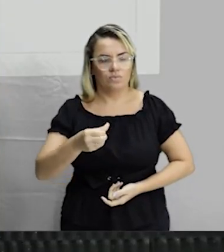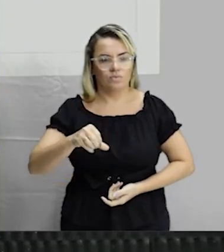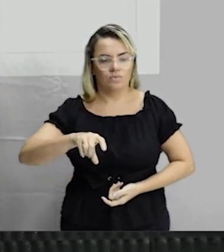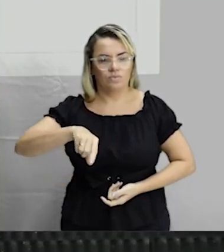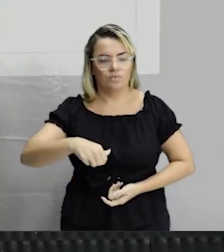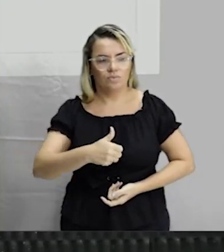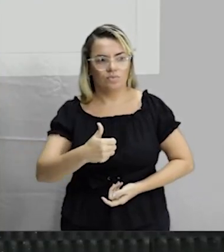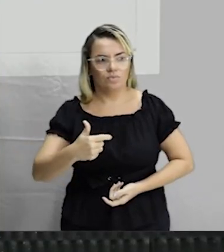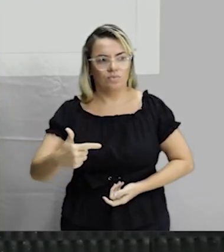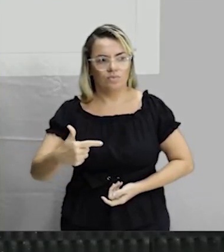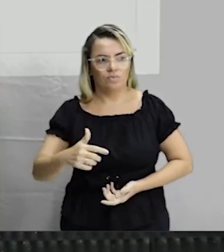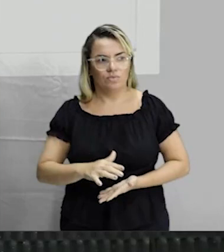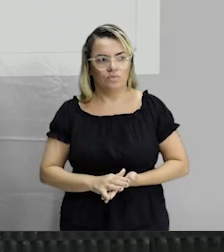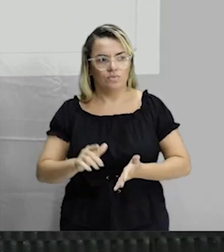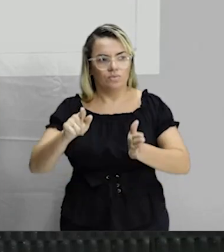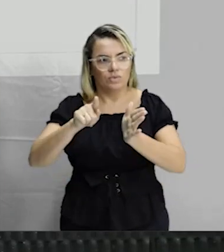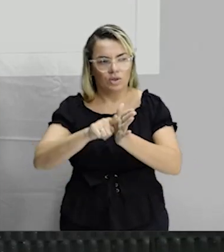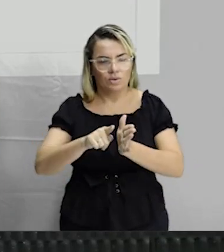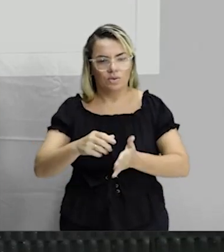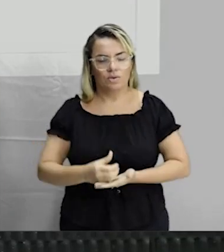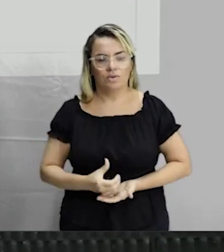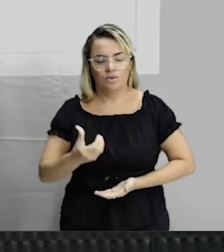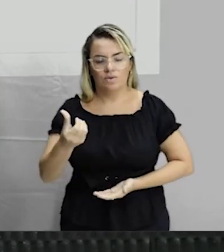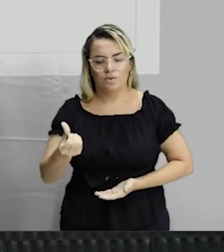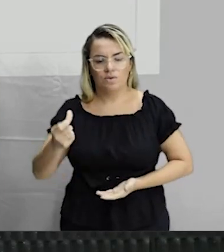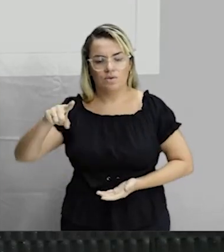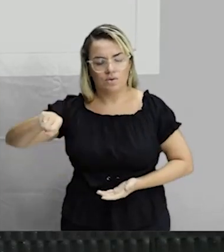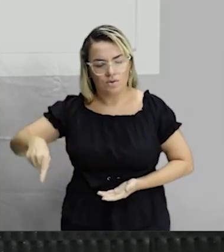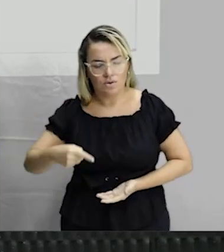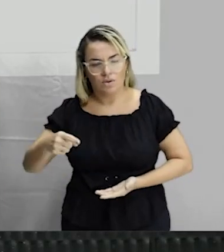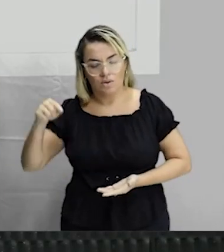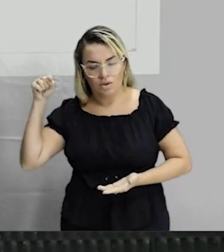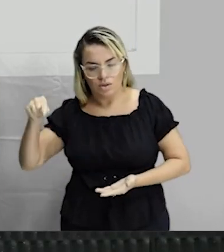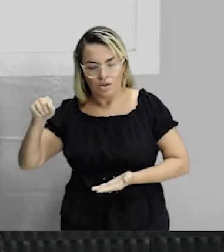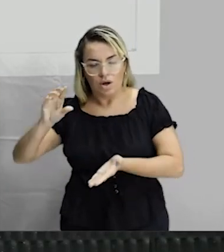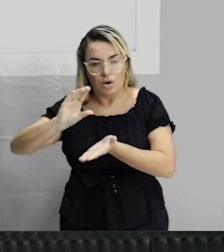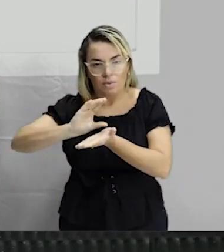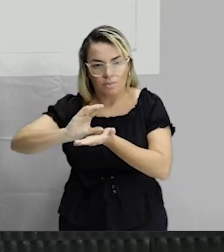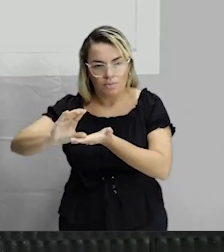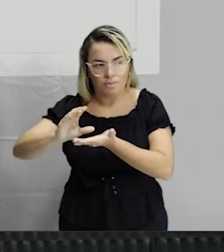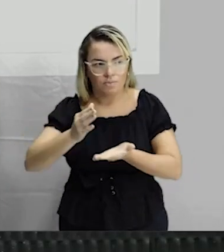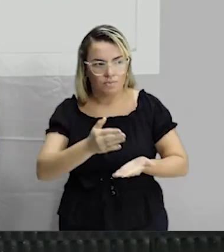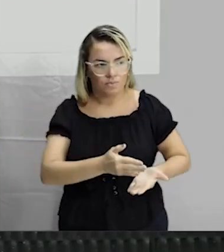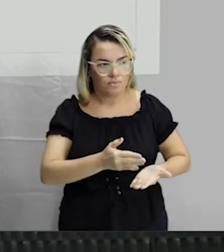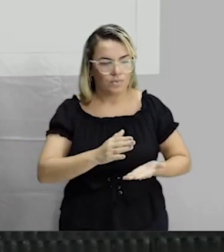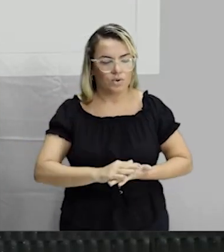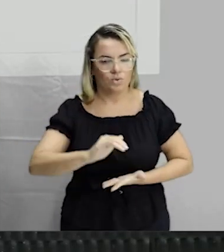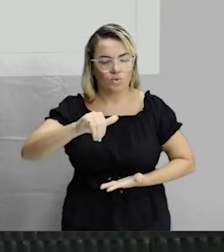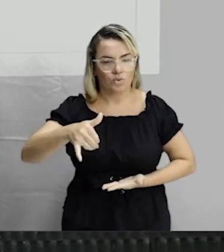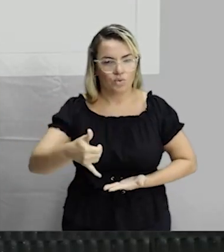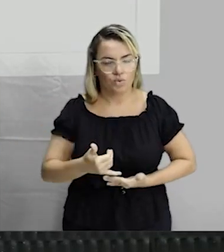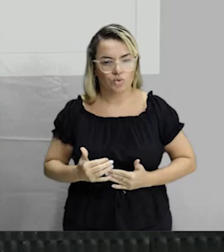Então essa aplicação gerou um juros de R$